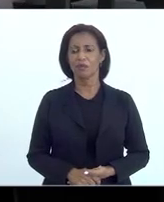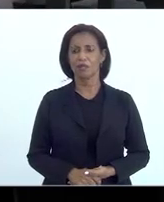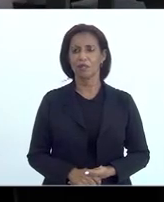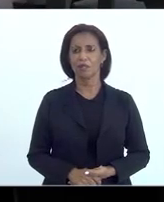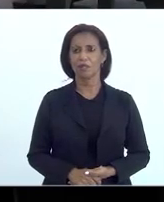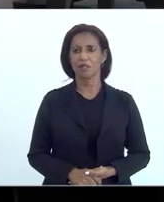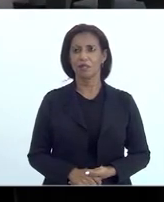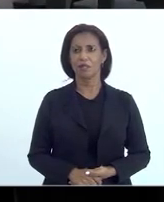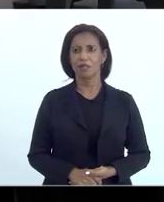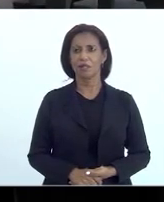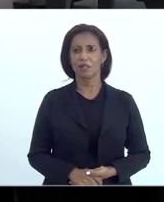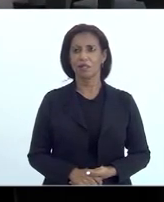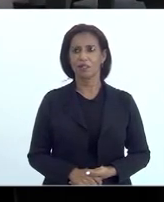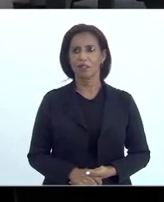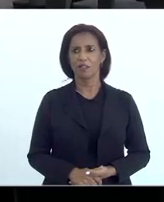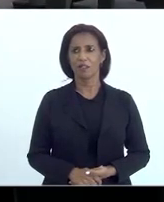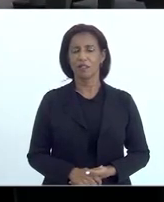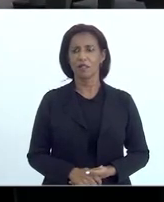é